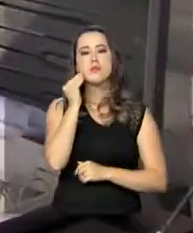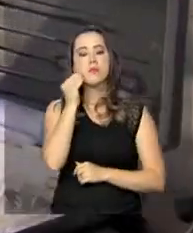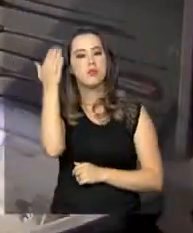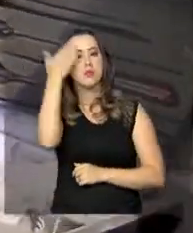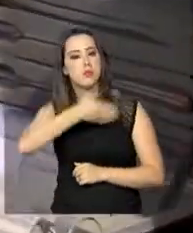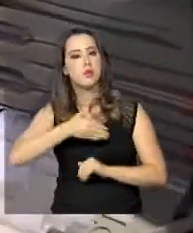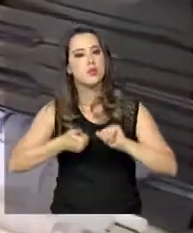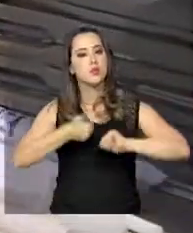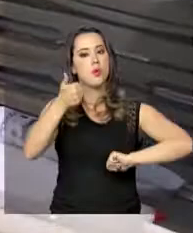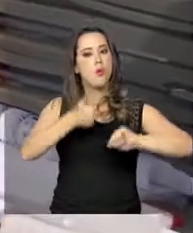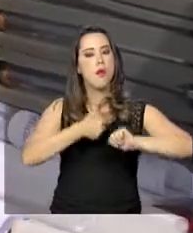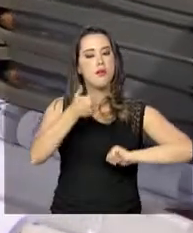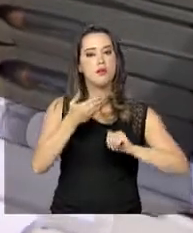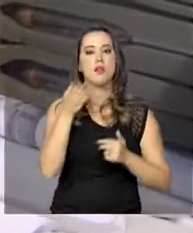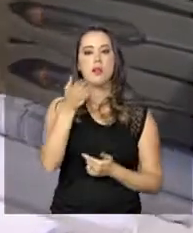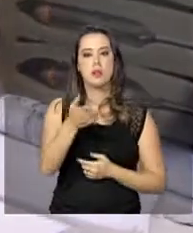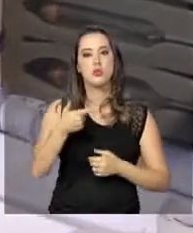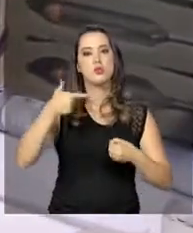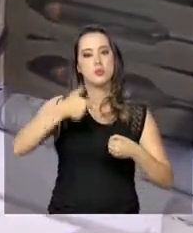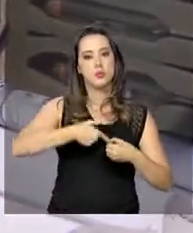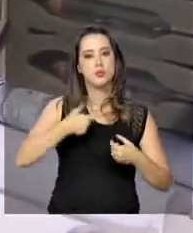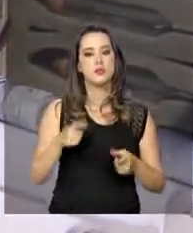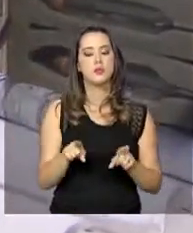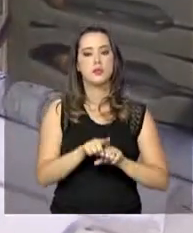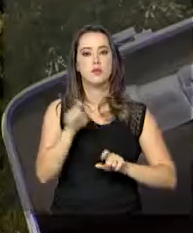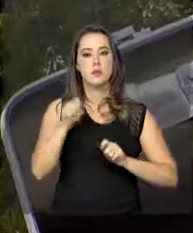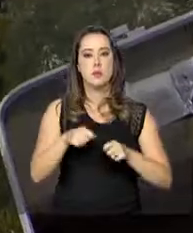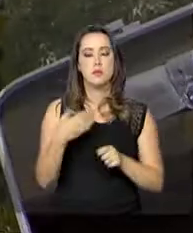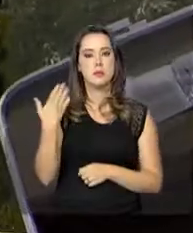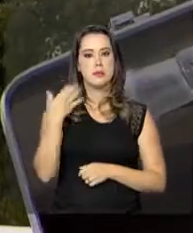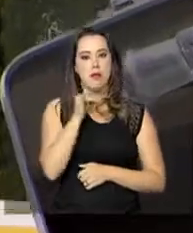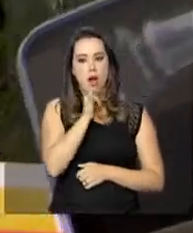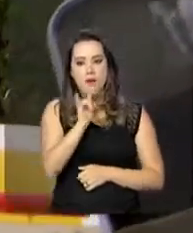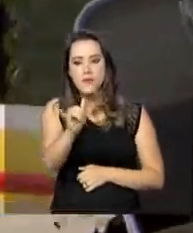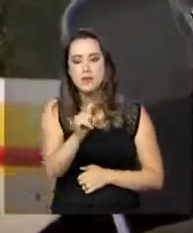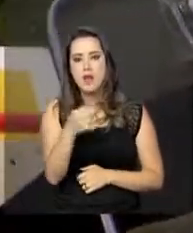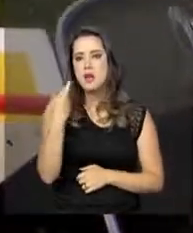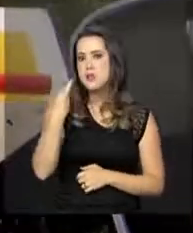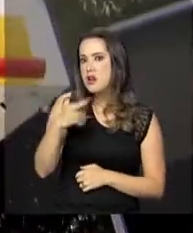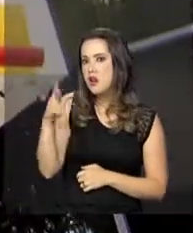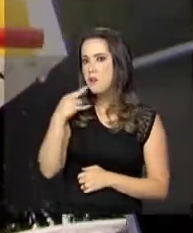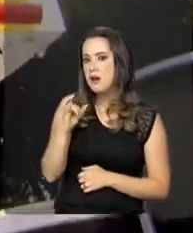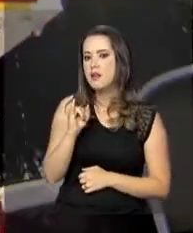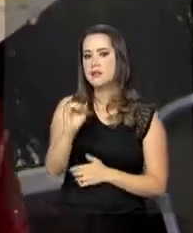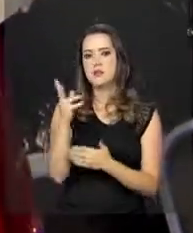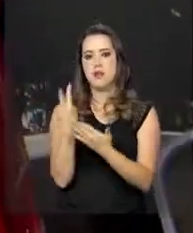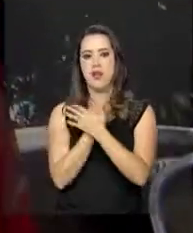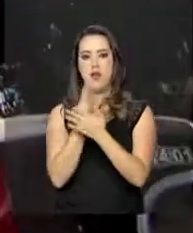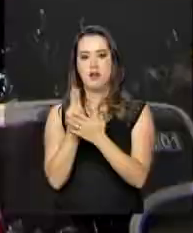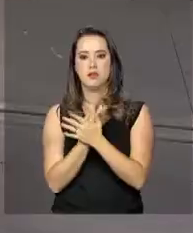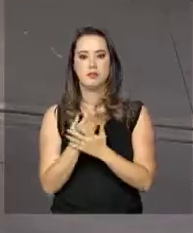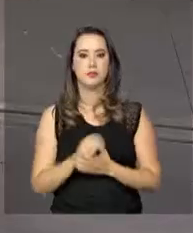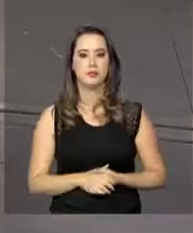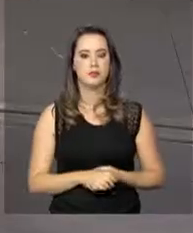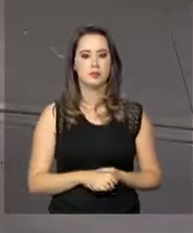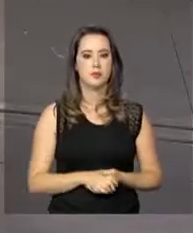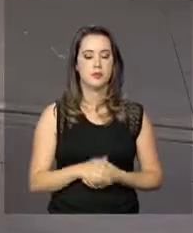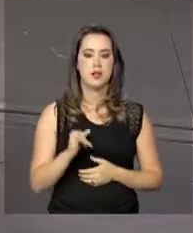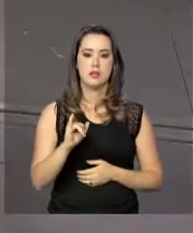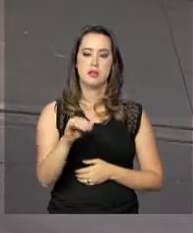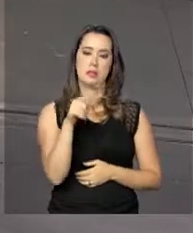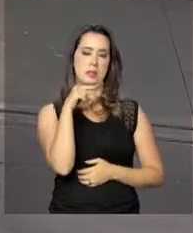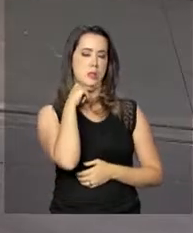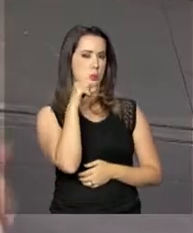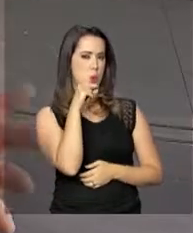combustível. Além disso, o consumidor deve denunciar sempre que encontrar uma irregularidade. Em caso de